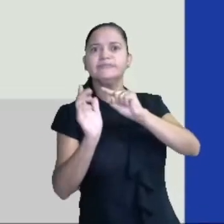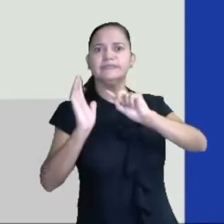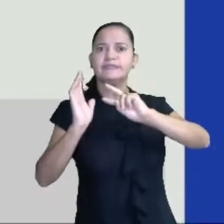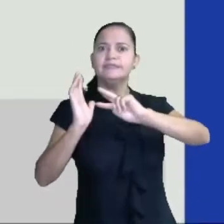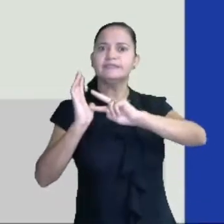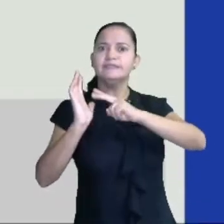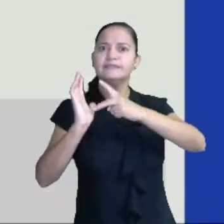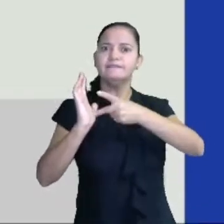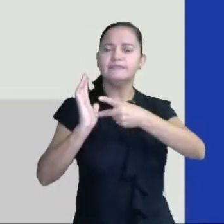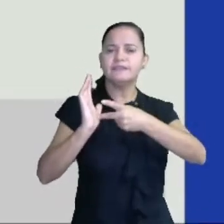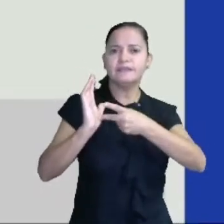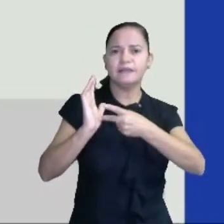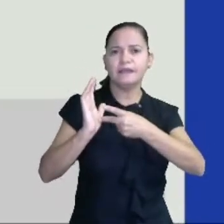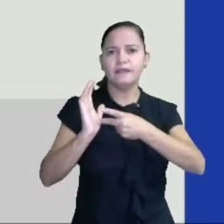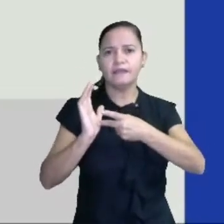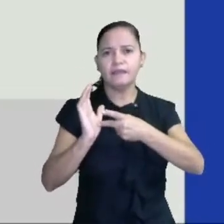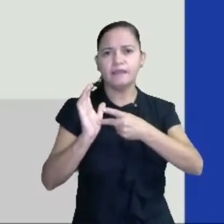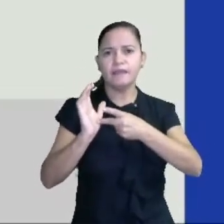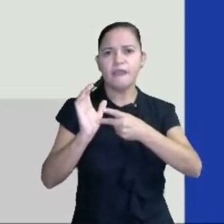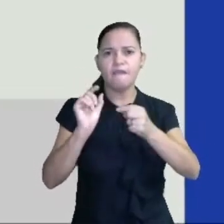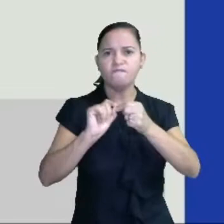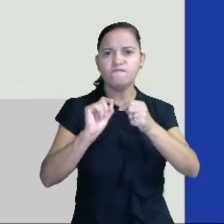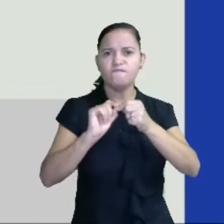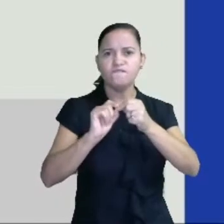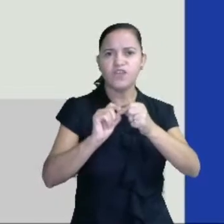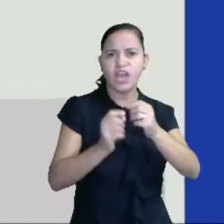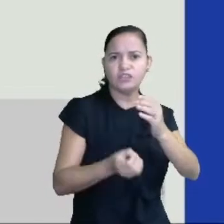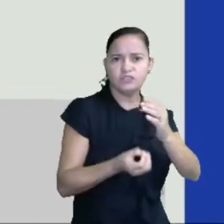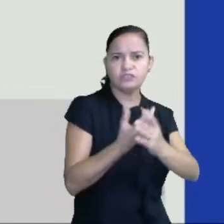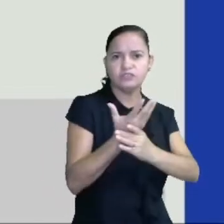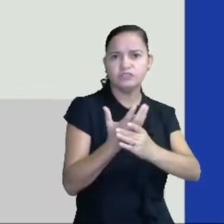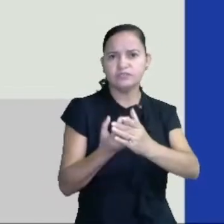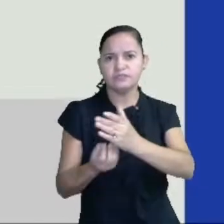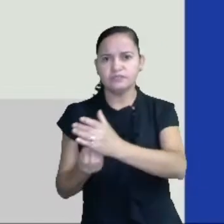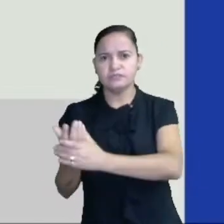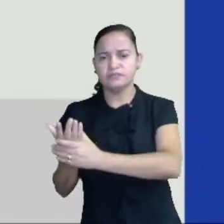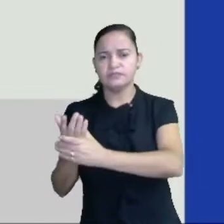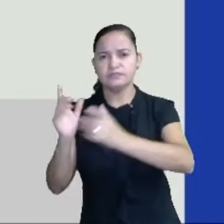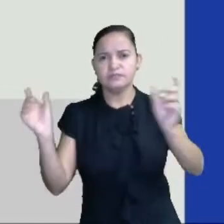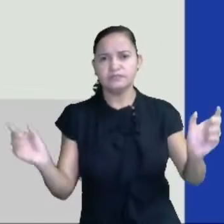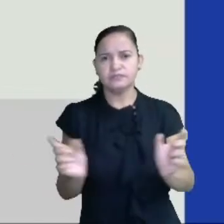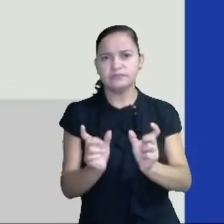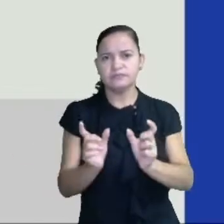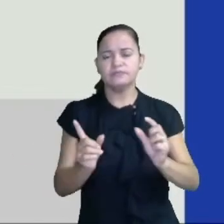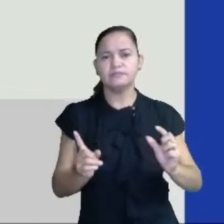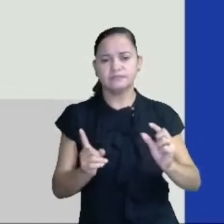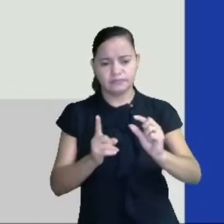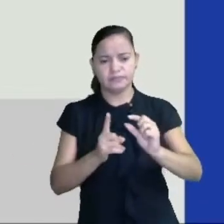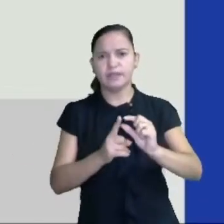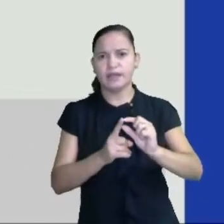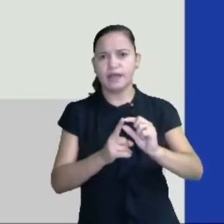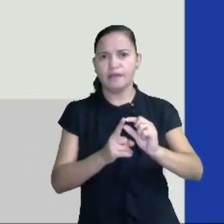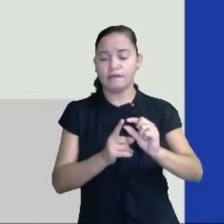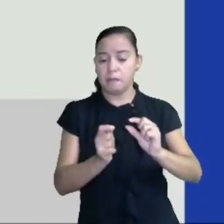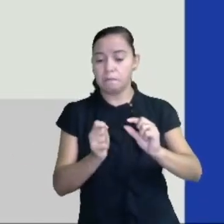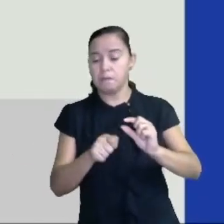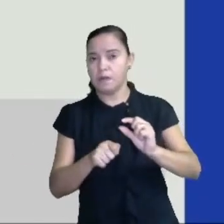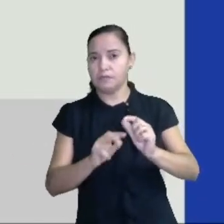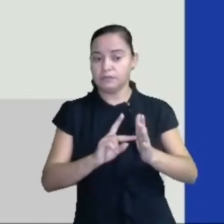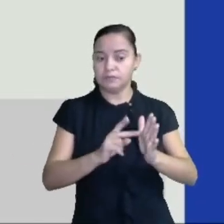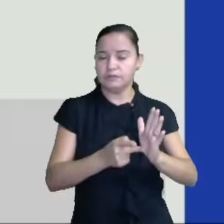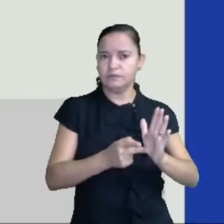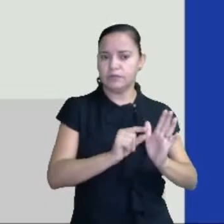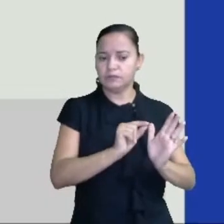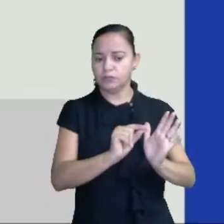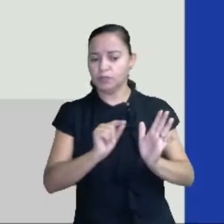as palavras, bem como alteram o seu significado. E também podem ser